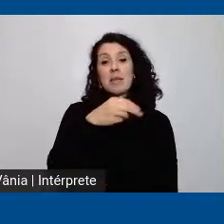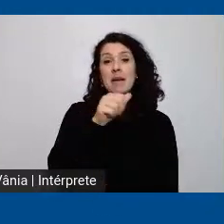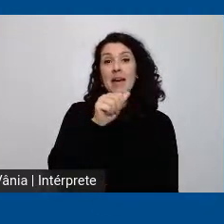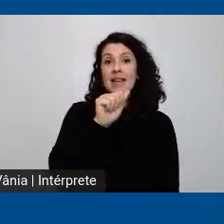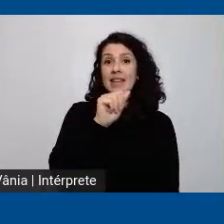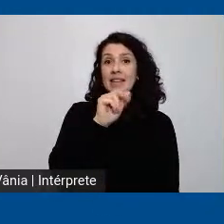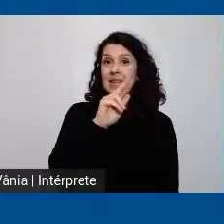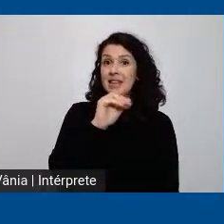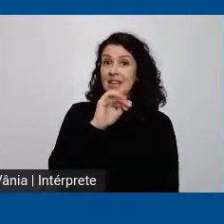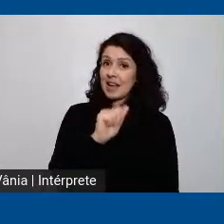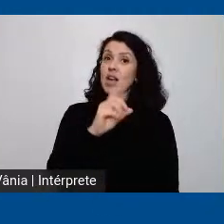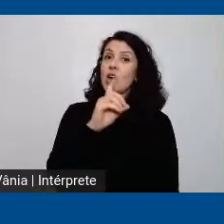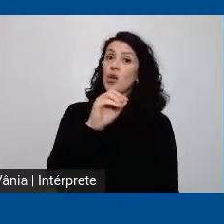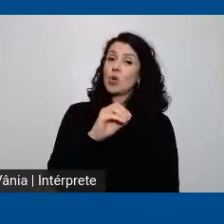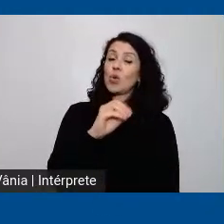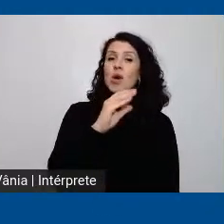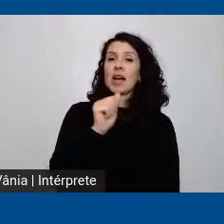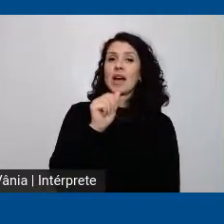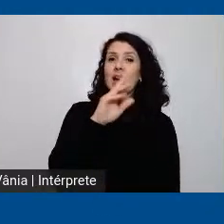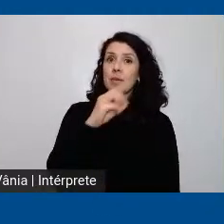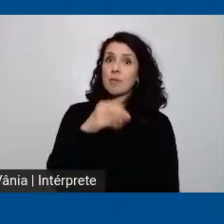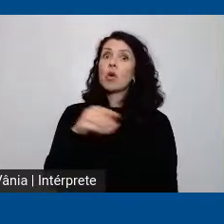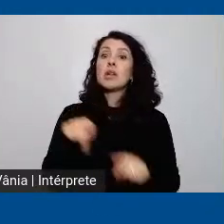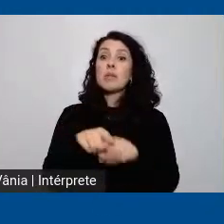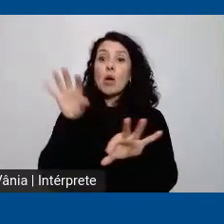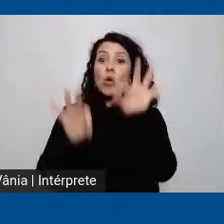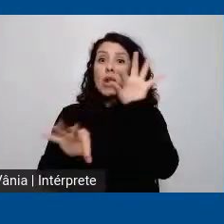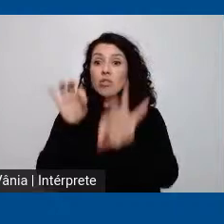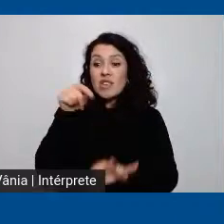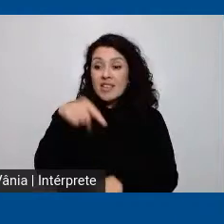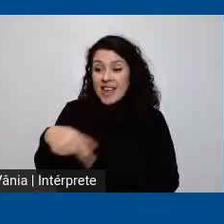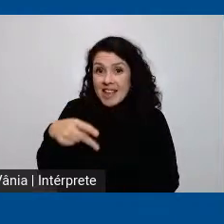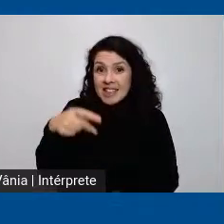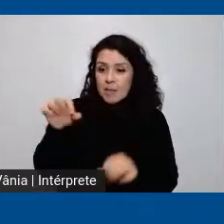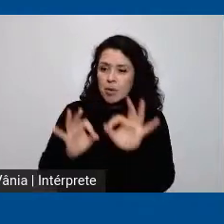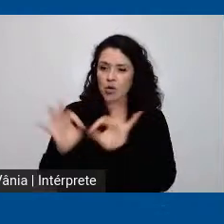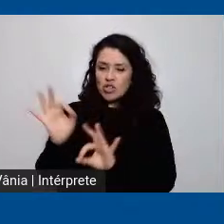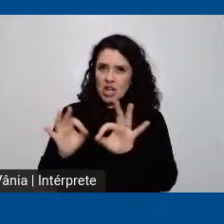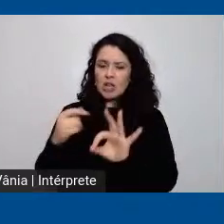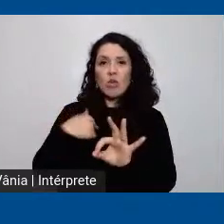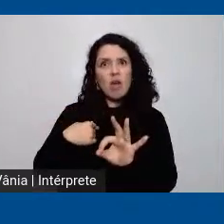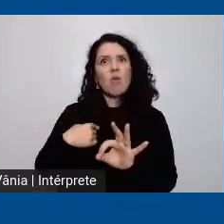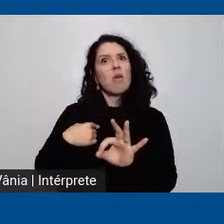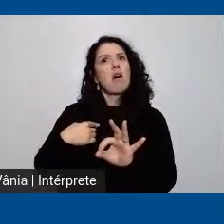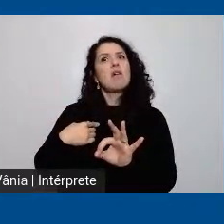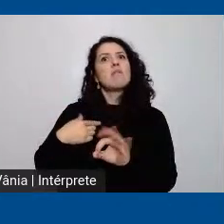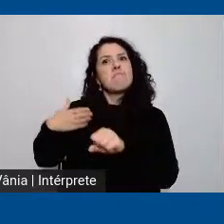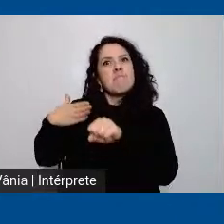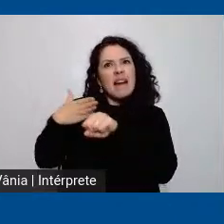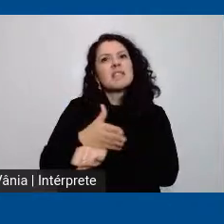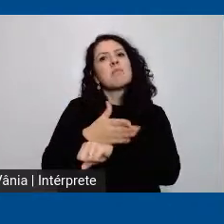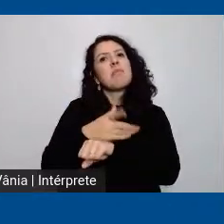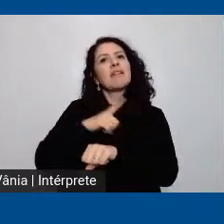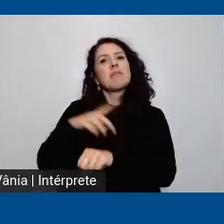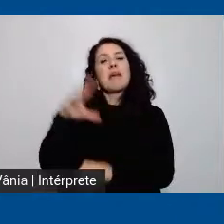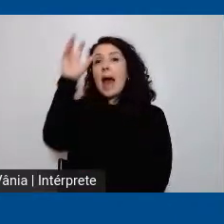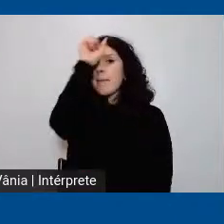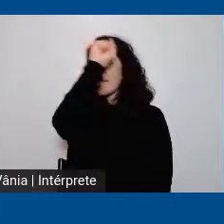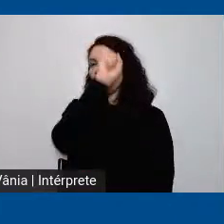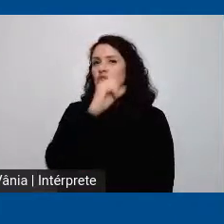projeto. Eu, né, também tive a oportunidade de participar e de aprender muito com